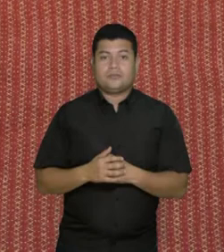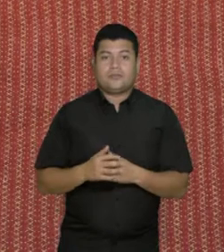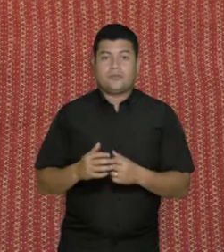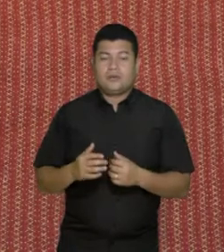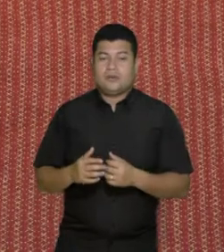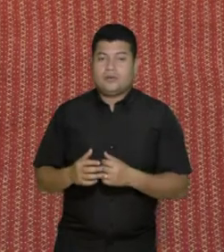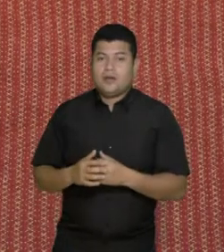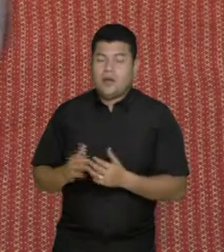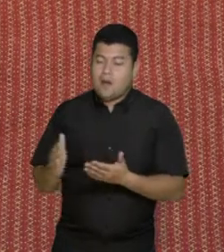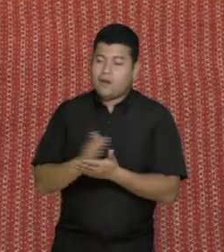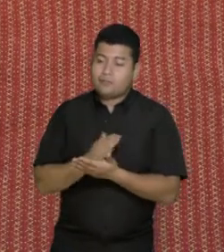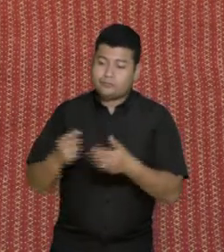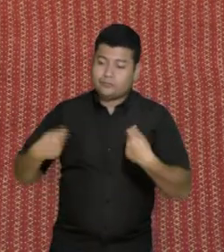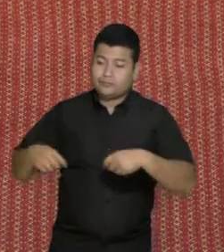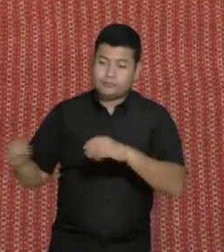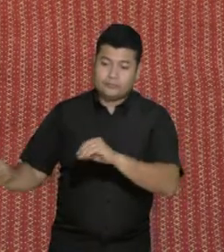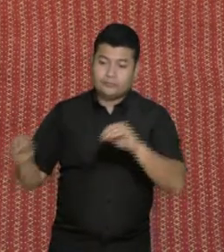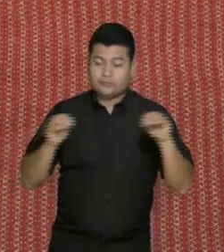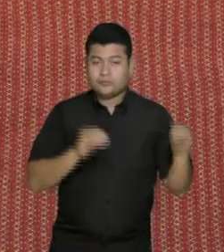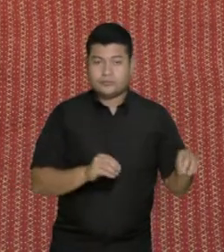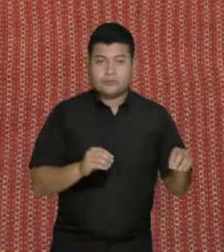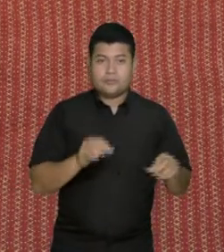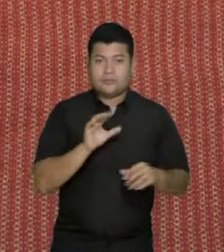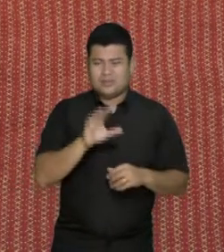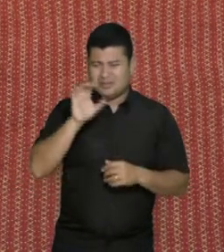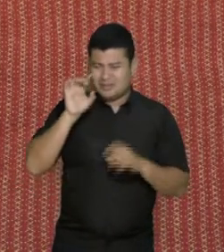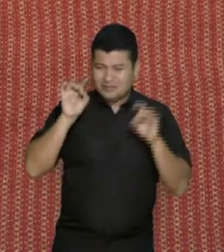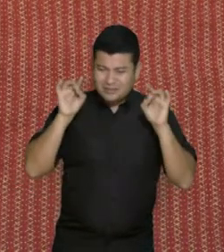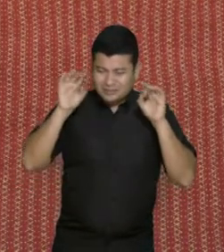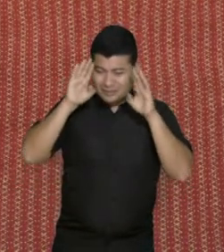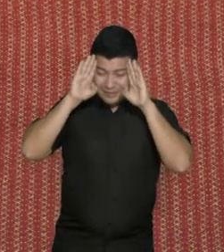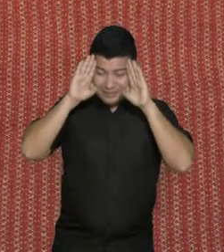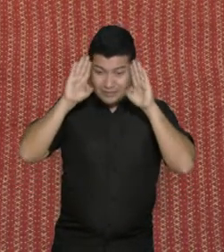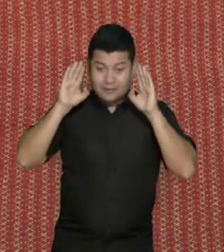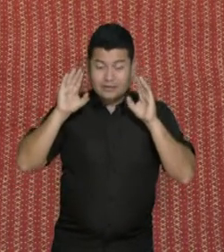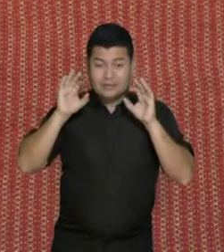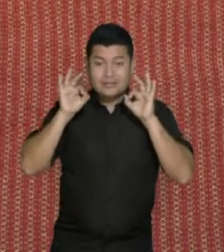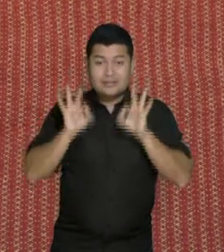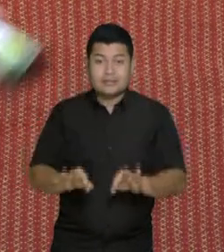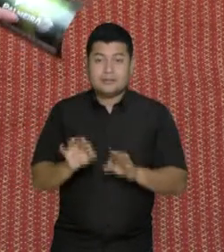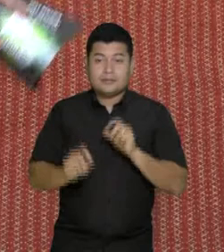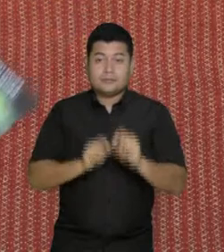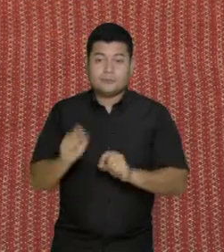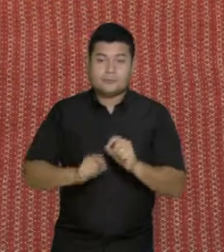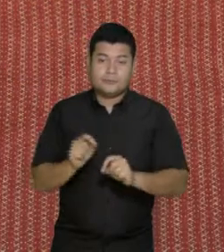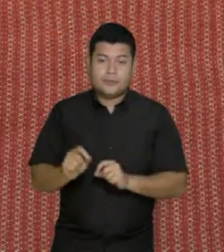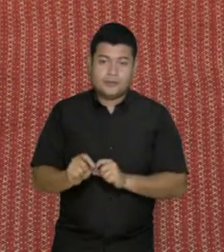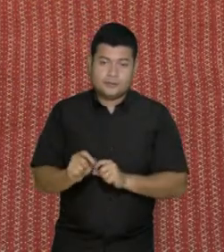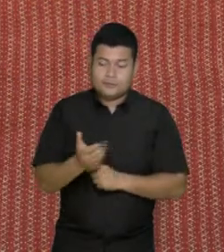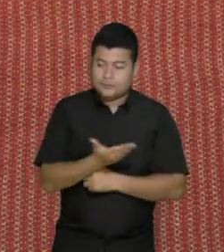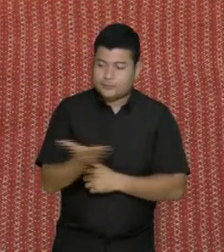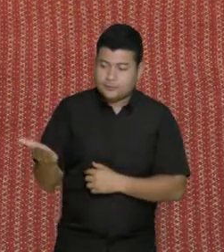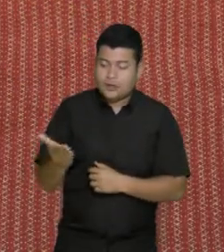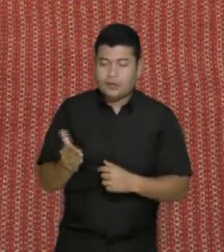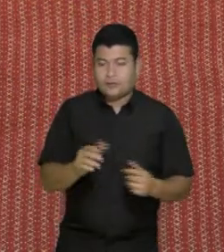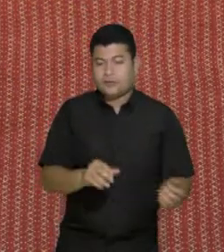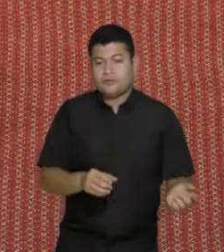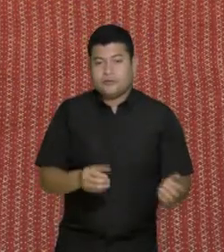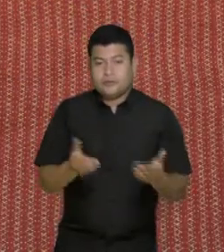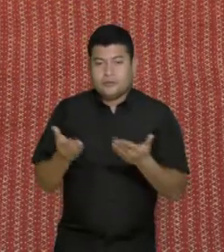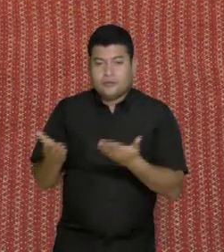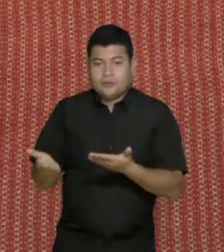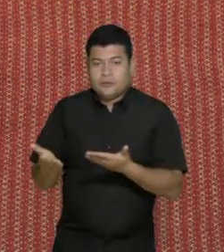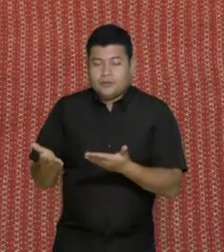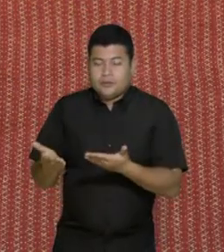que partir, mas tenho certeza que a grande maioria, nesse momento, volta. E a volta de se poder se encontrar, conversar, dialogar,